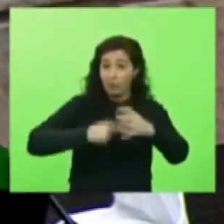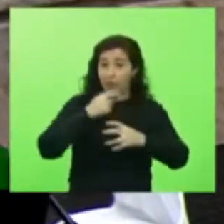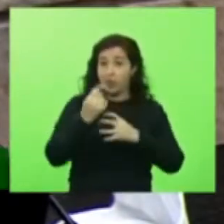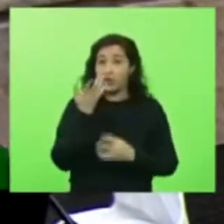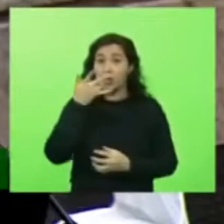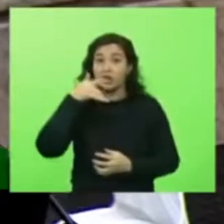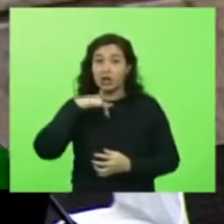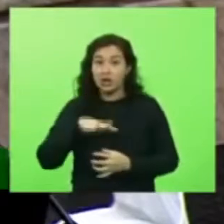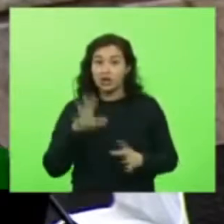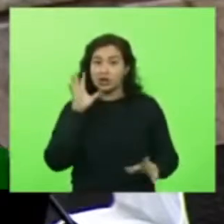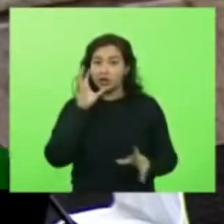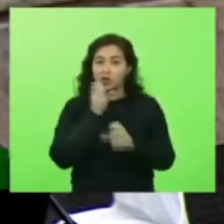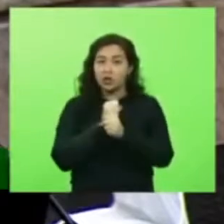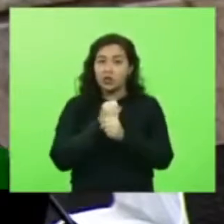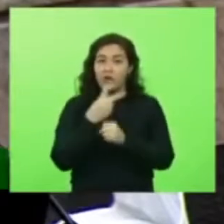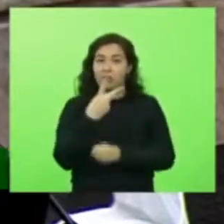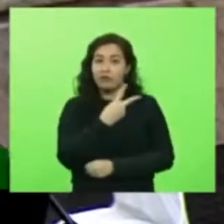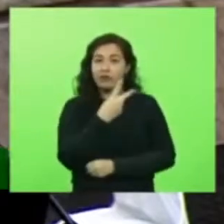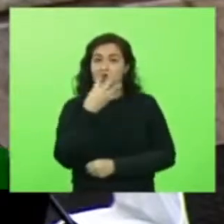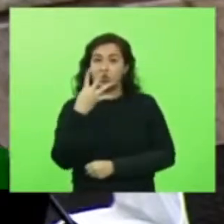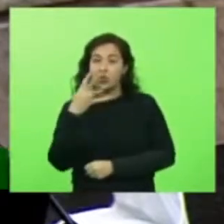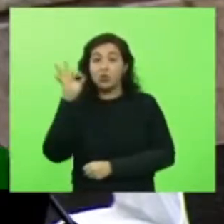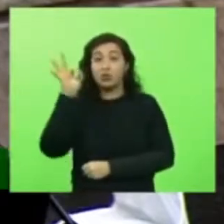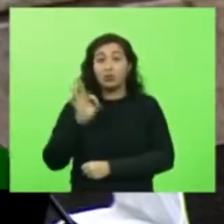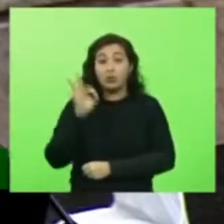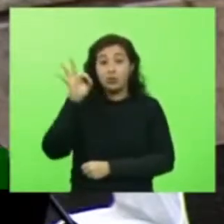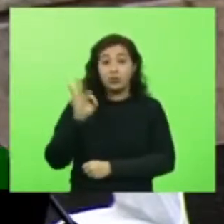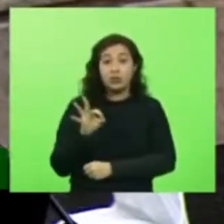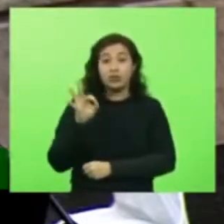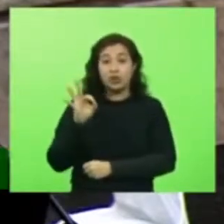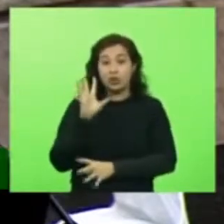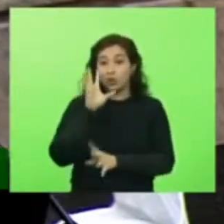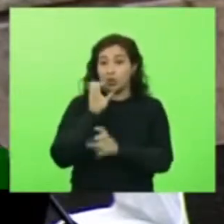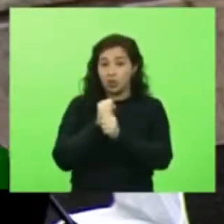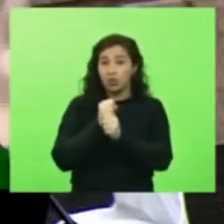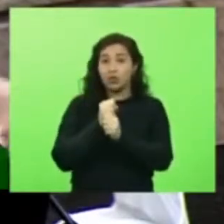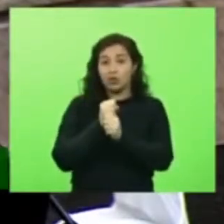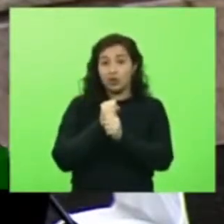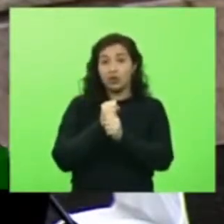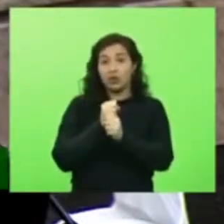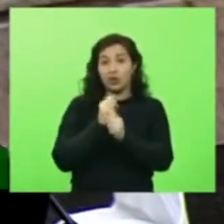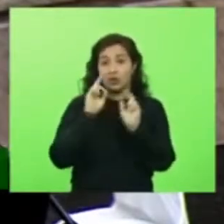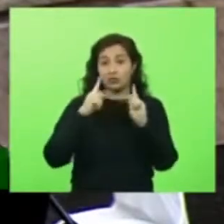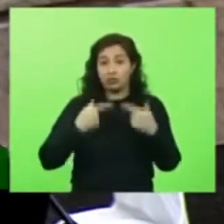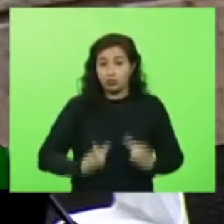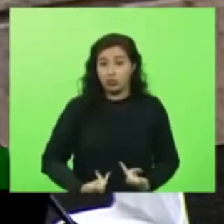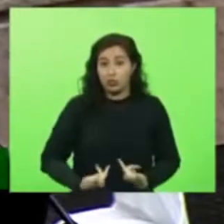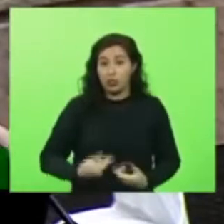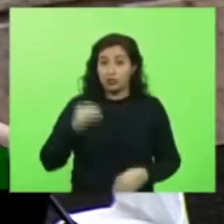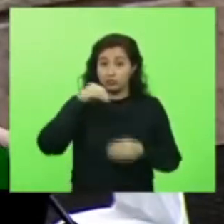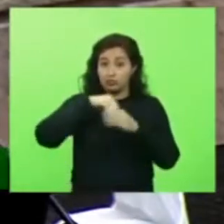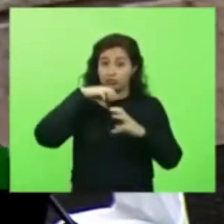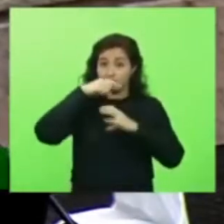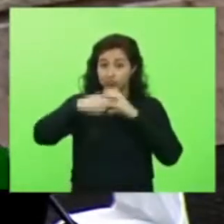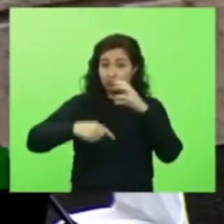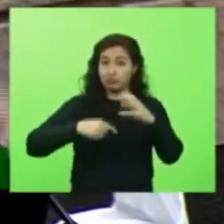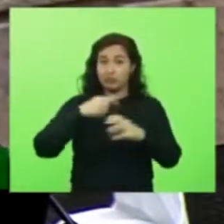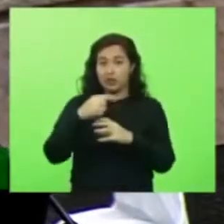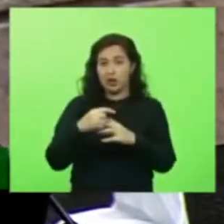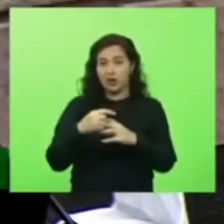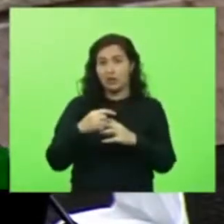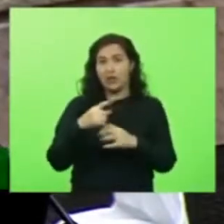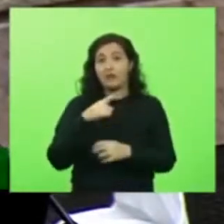somar hoje 24% do total de seres humanos na Terra, existem